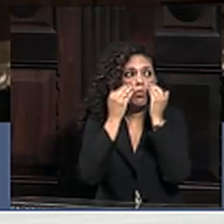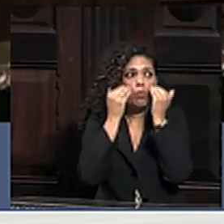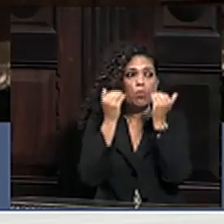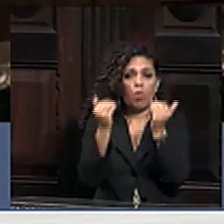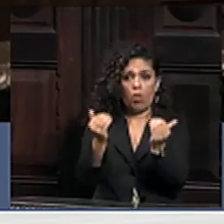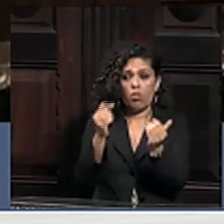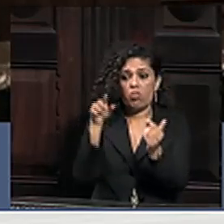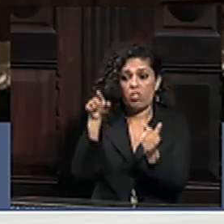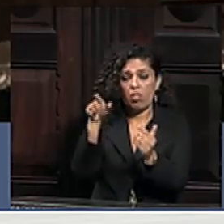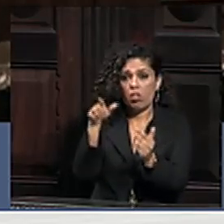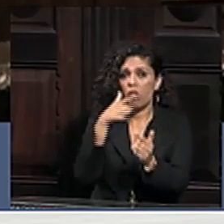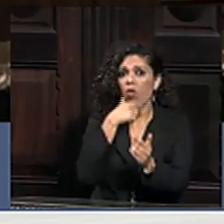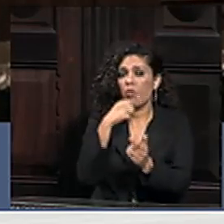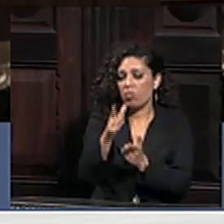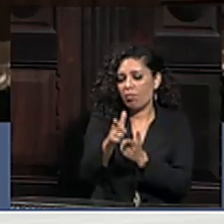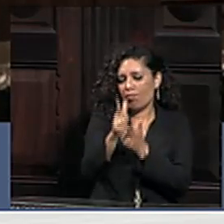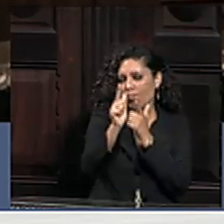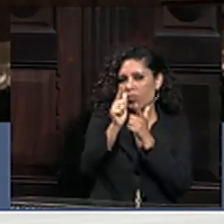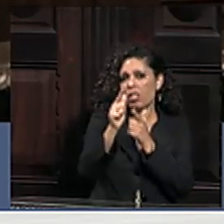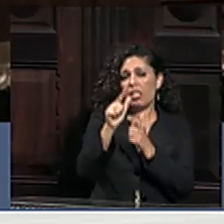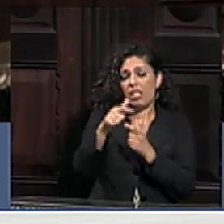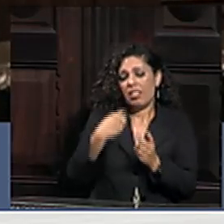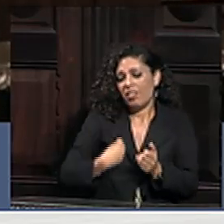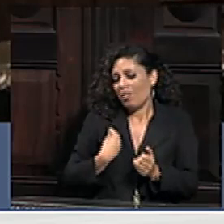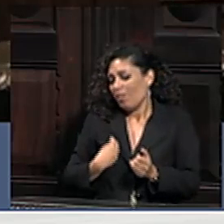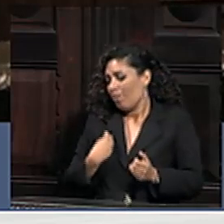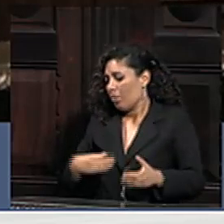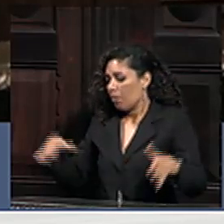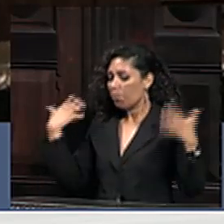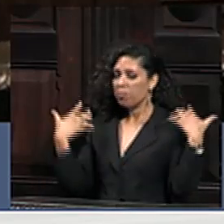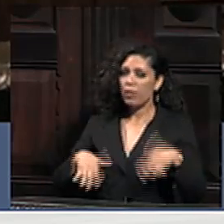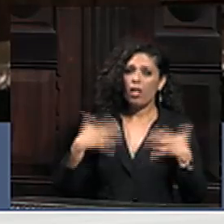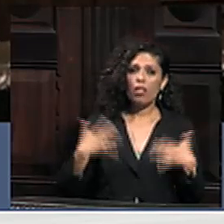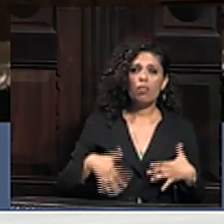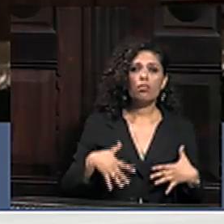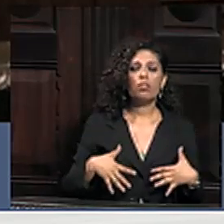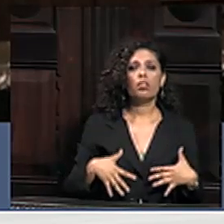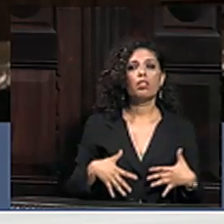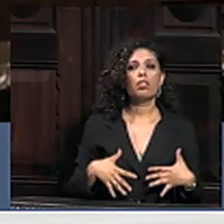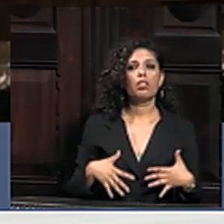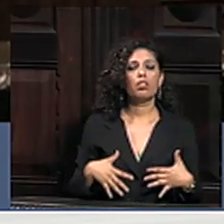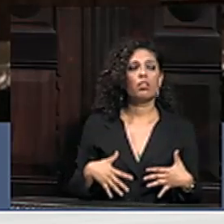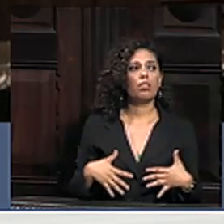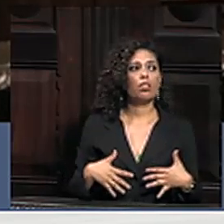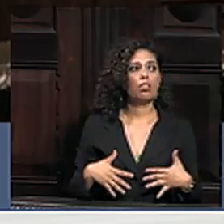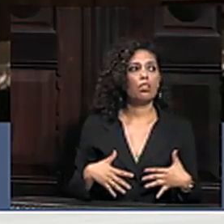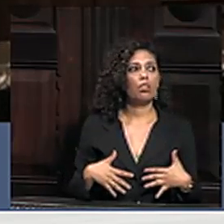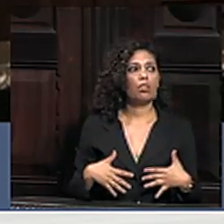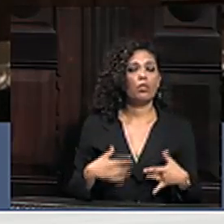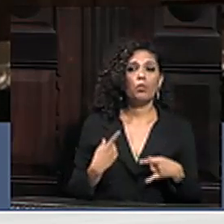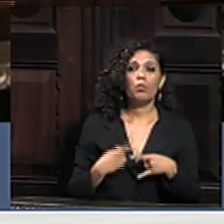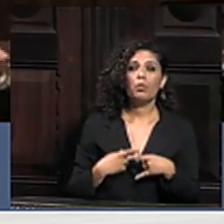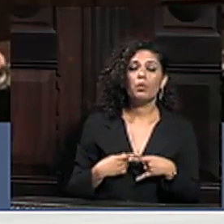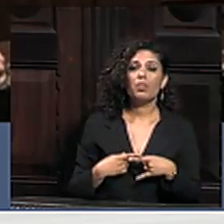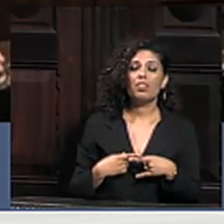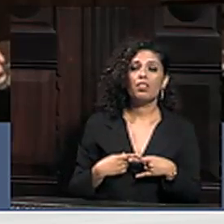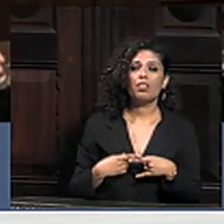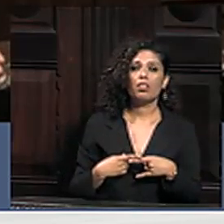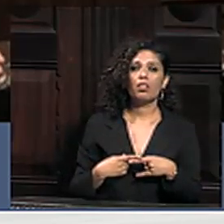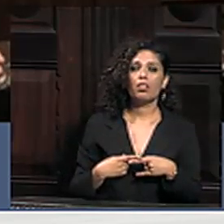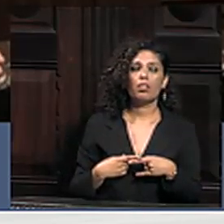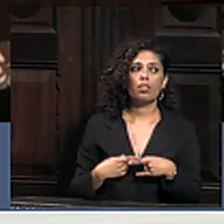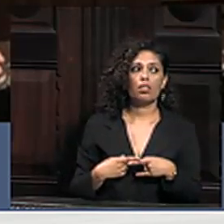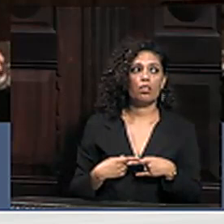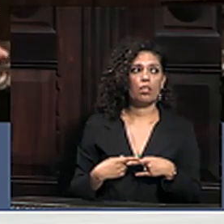vive ele a sua própria tragédia, né? Quando ele vai